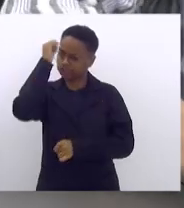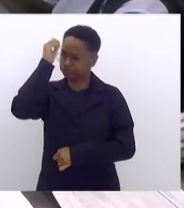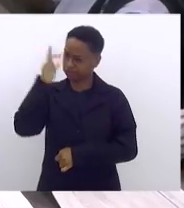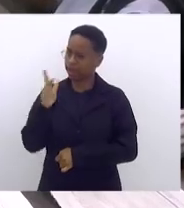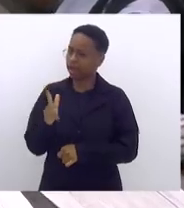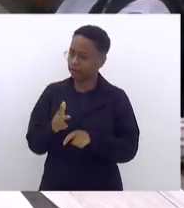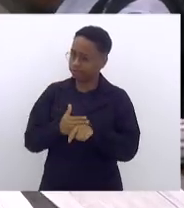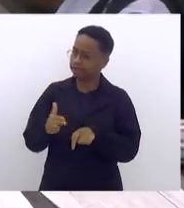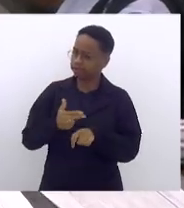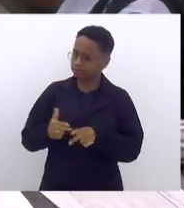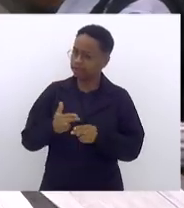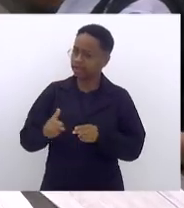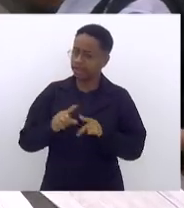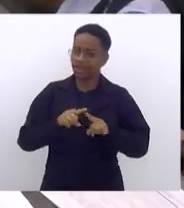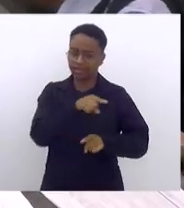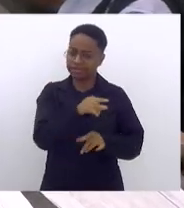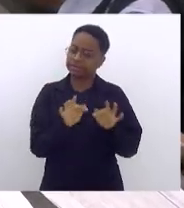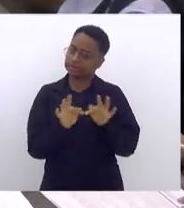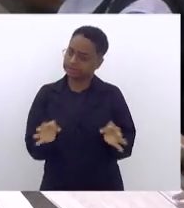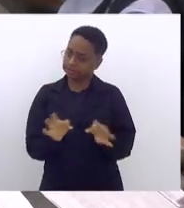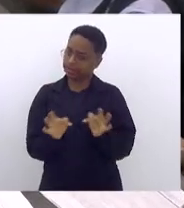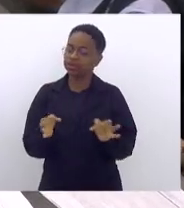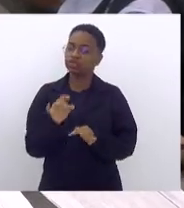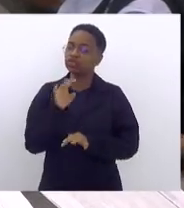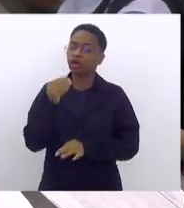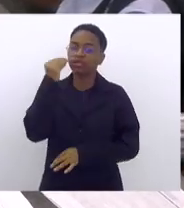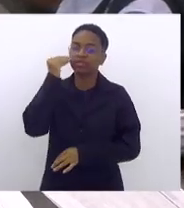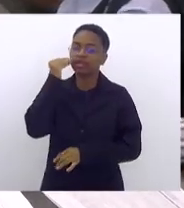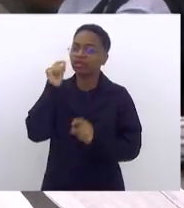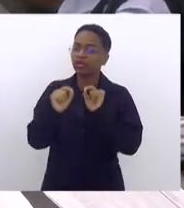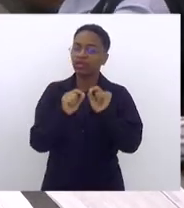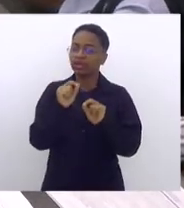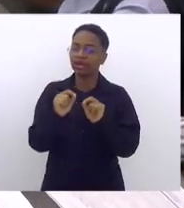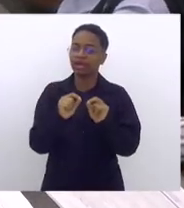E esse até é mais modesto, visa apenas fazer emendas